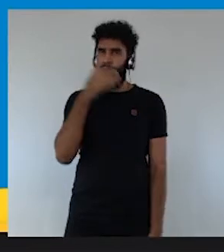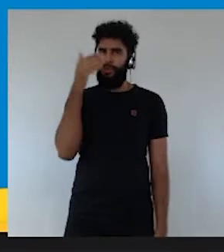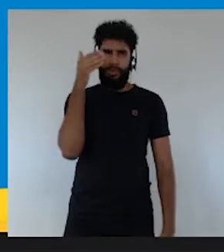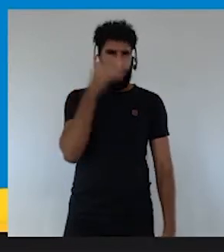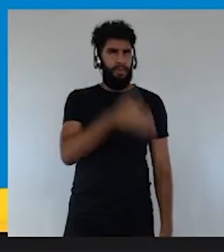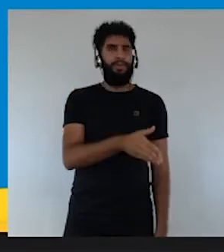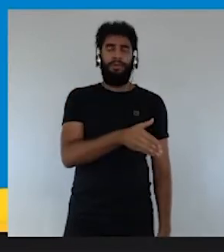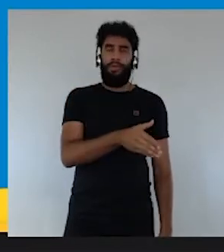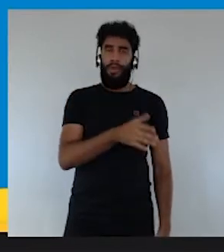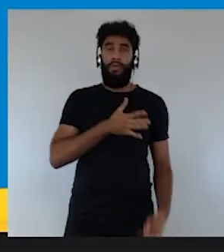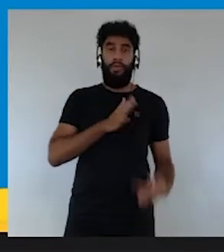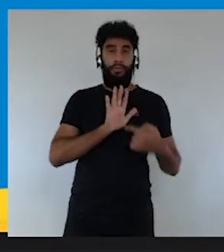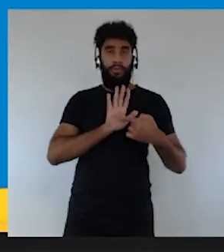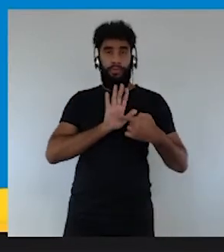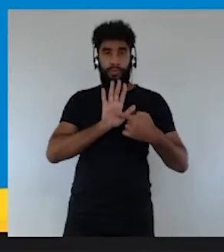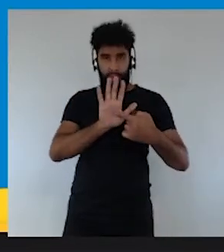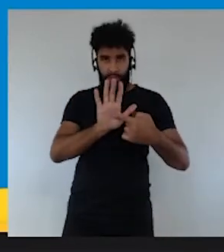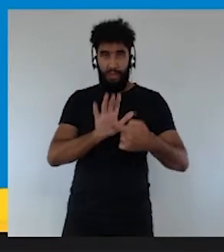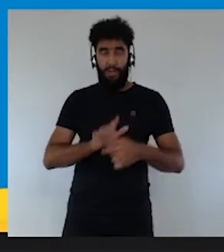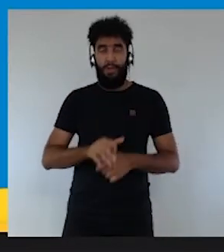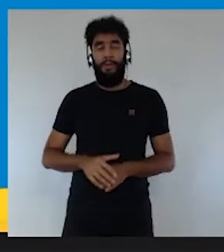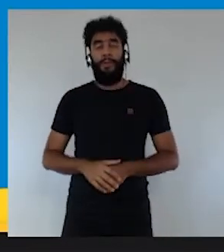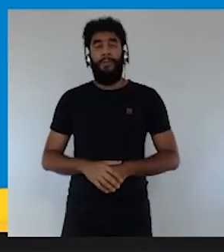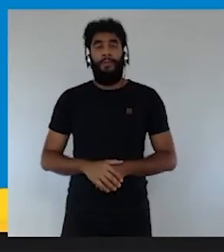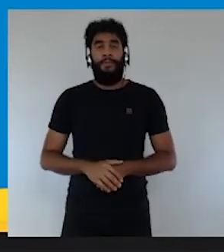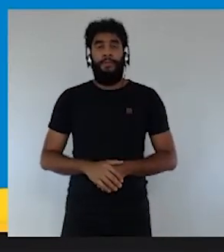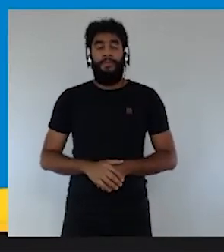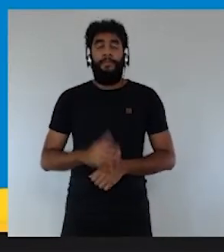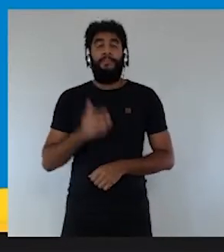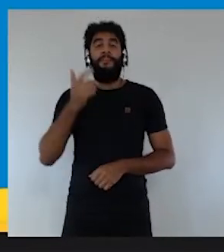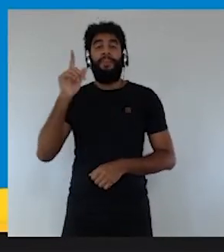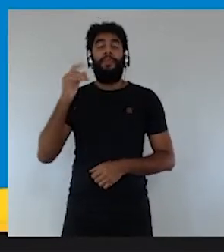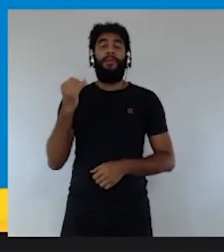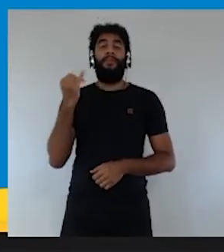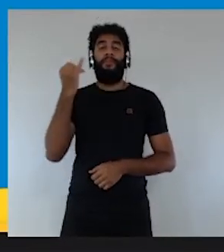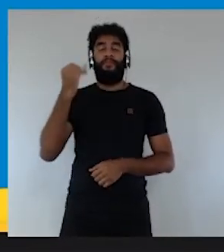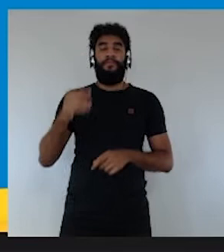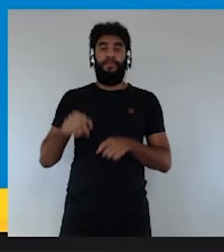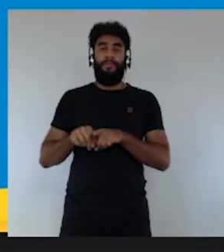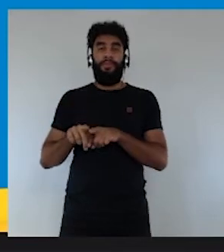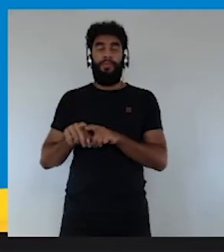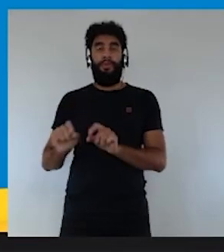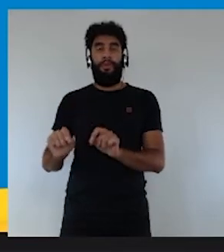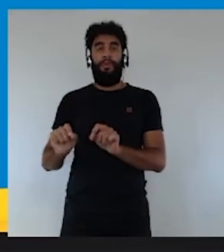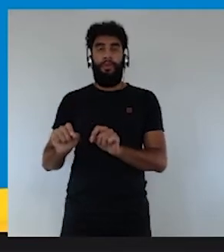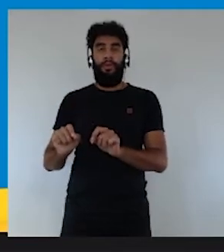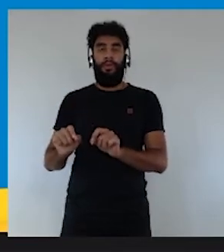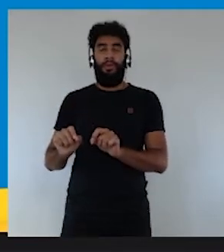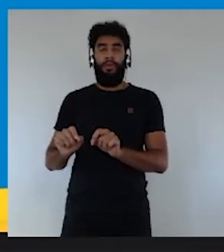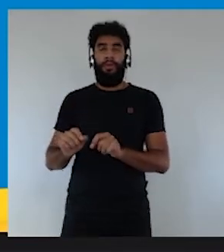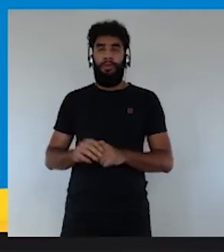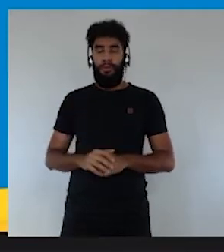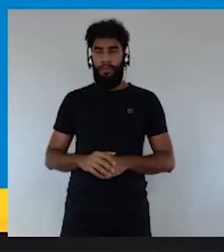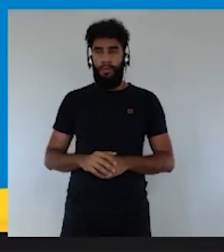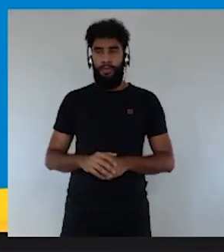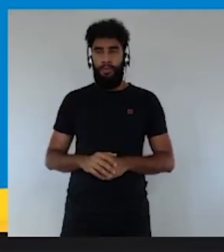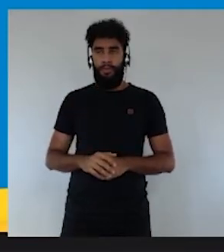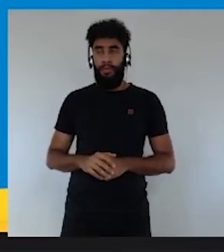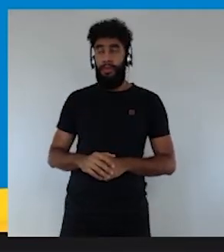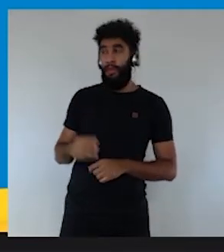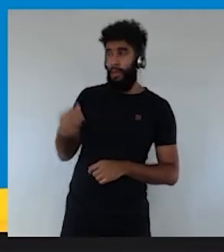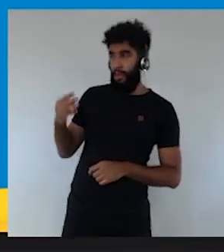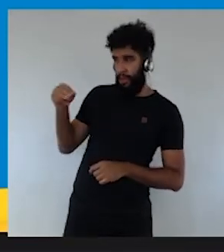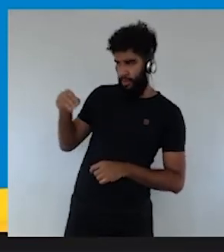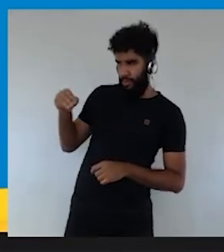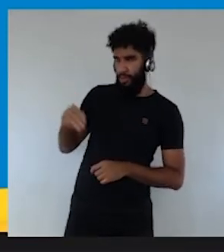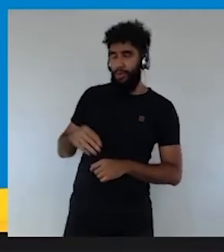imediatamente apontado. Outro ponto importante, embora... Estou acompanhando